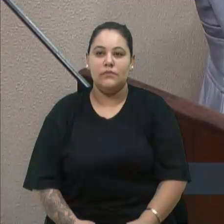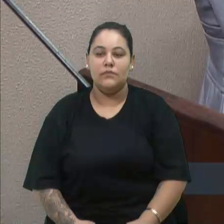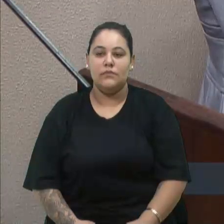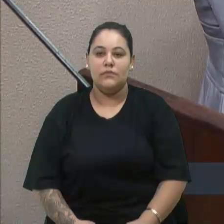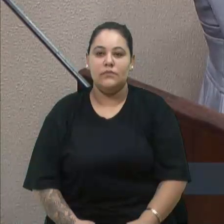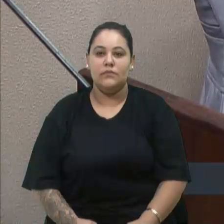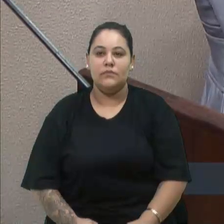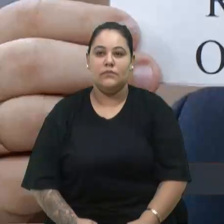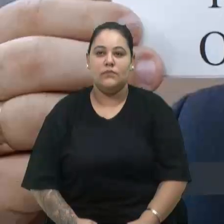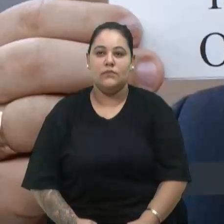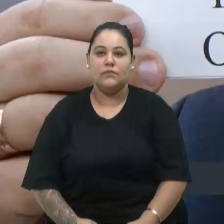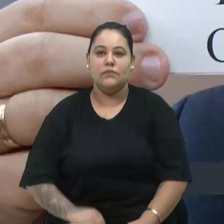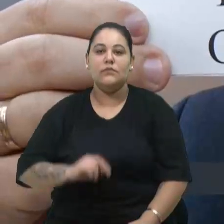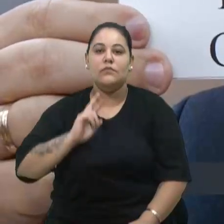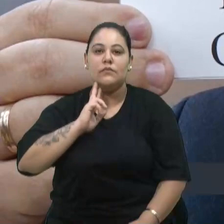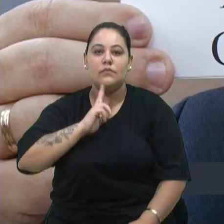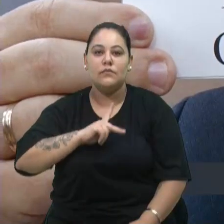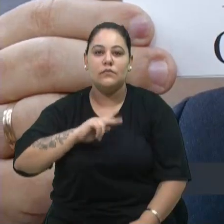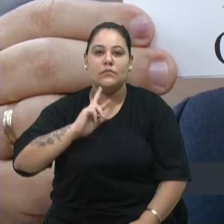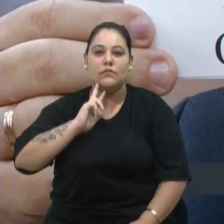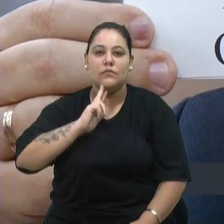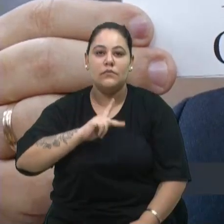Renato Oliveira.